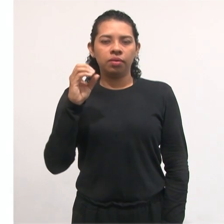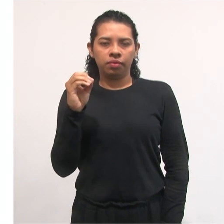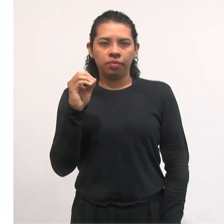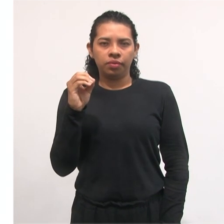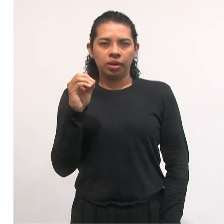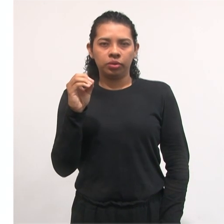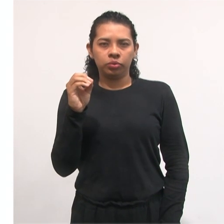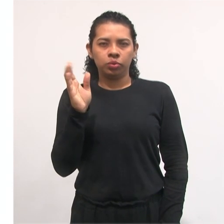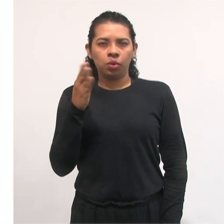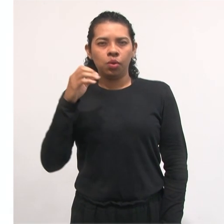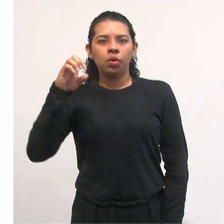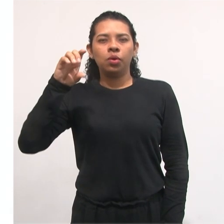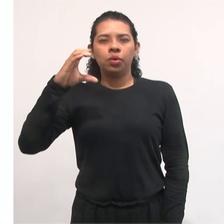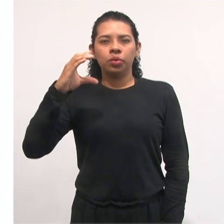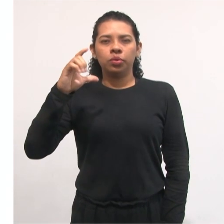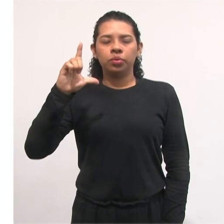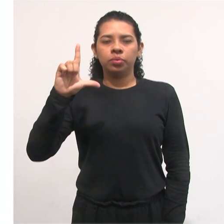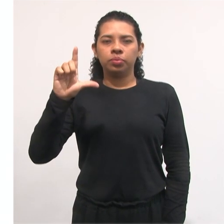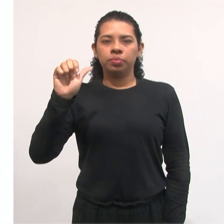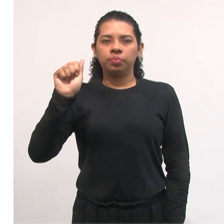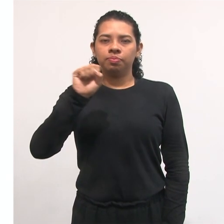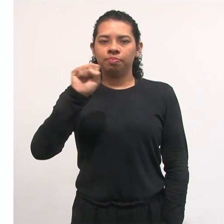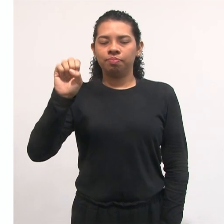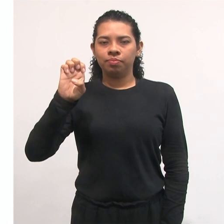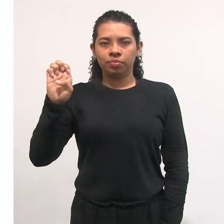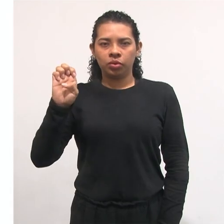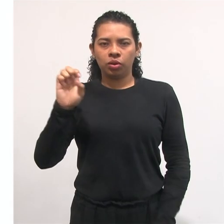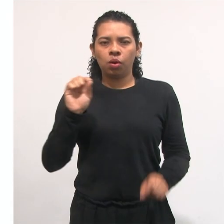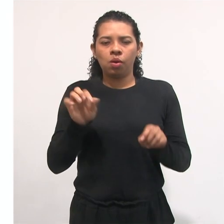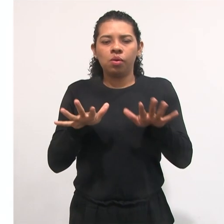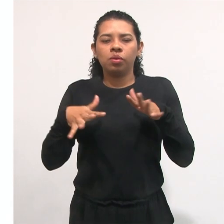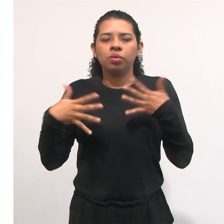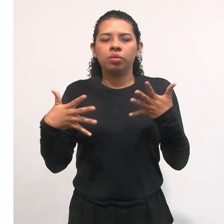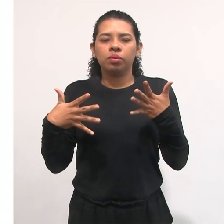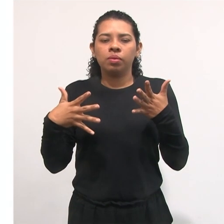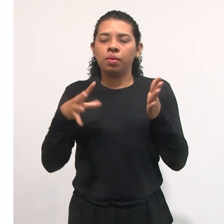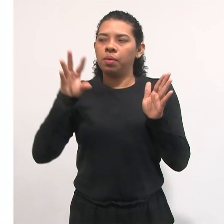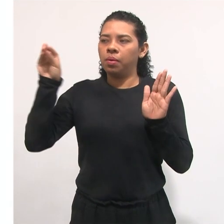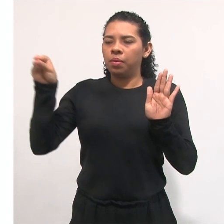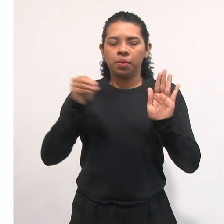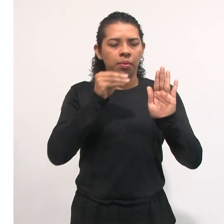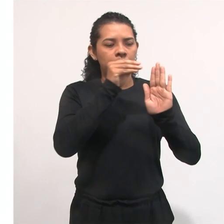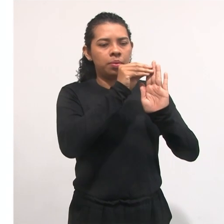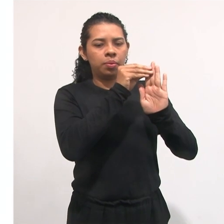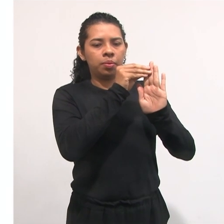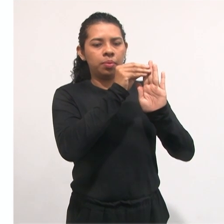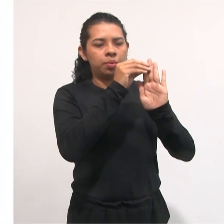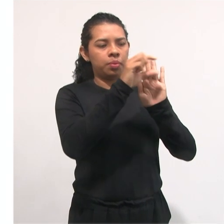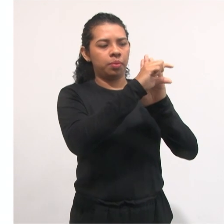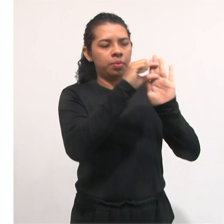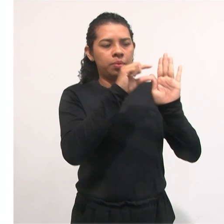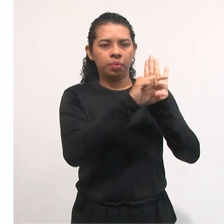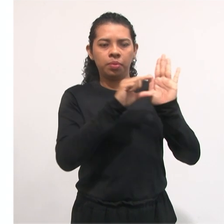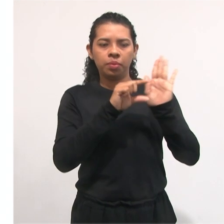amplitude, correto? Como é que a gente vê a amplitude? Ora, é só pegar o limite superior menos o limite inferior. Por exemplo, a classe